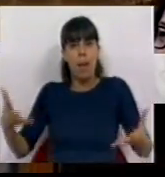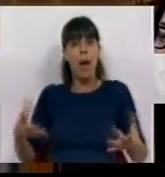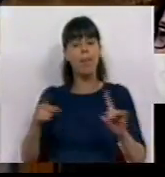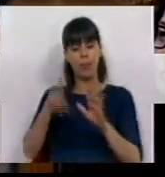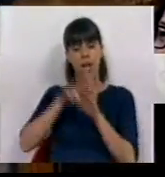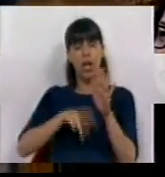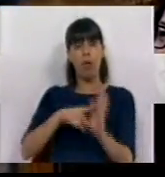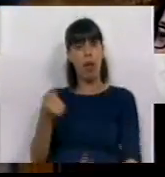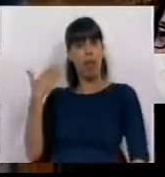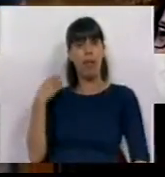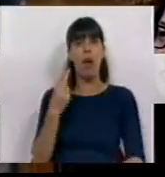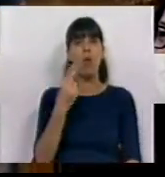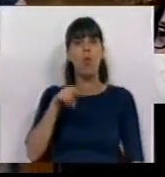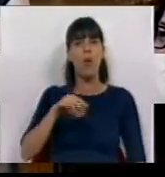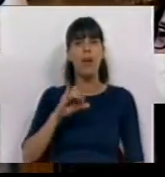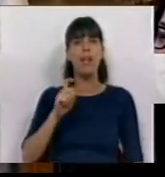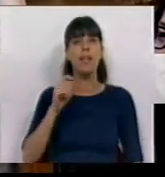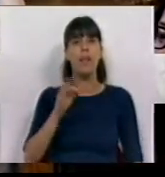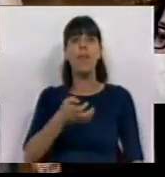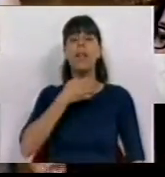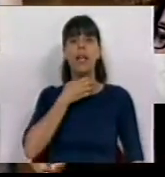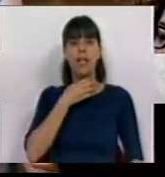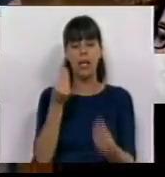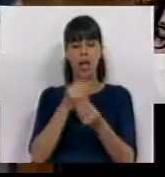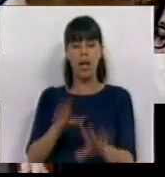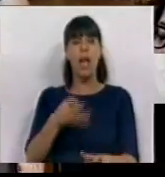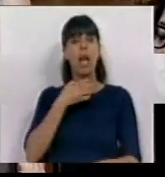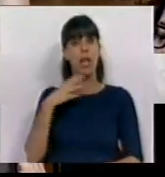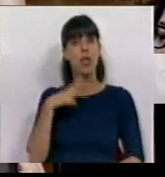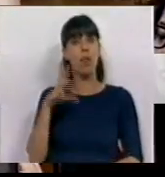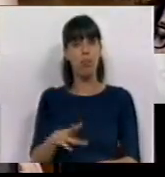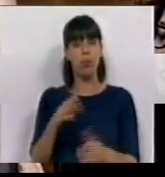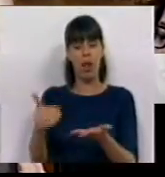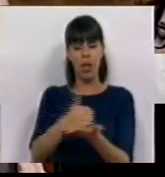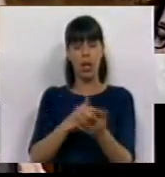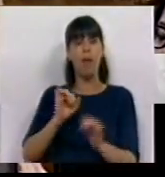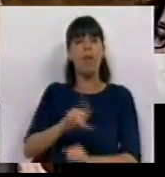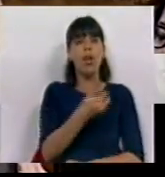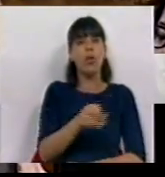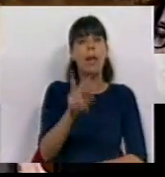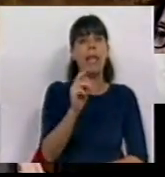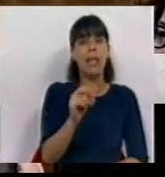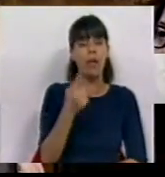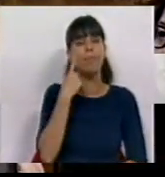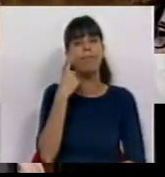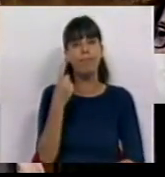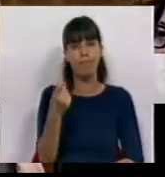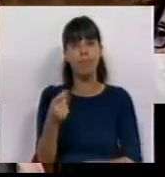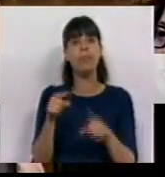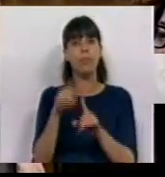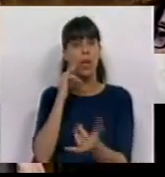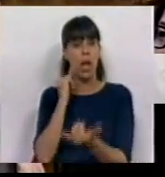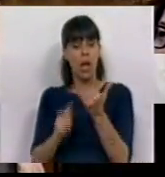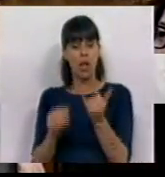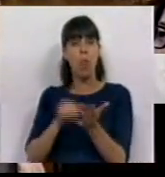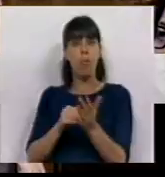mesmo o relatório recente da Unicef, a crise, as crianças e a crise em Portugal, dados de 2013, reconhece que o risco